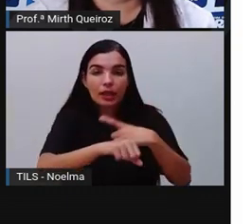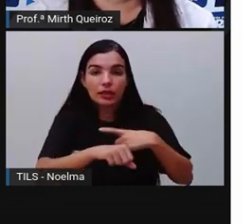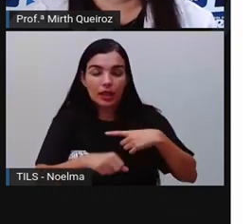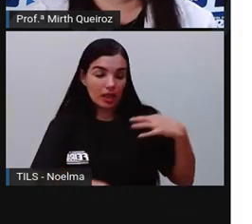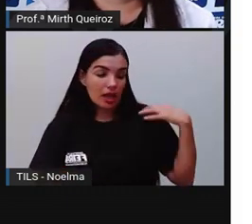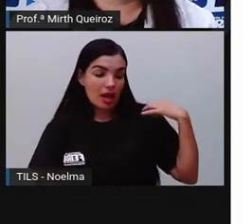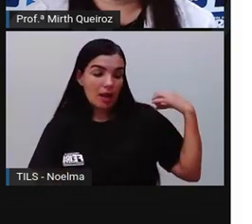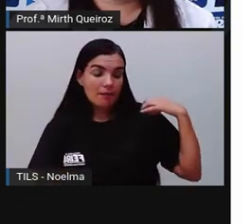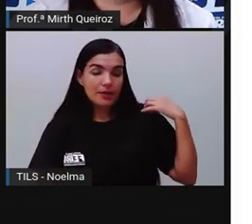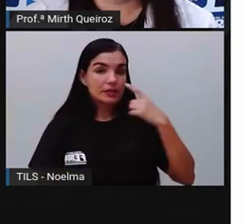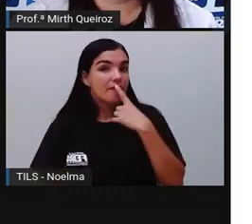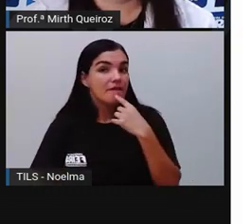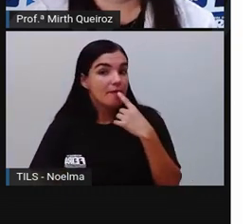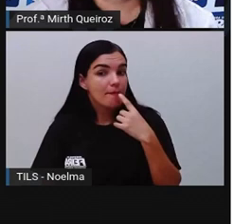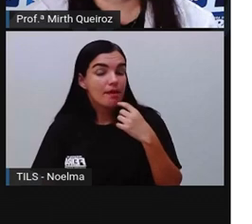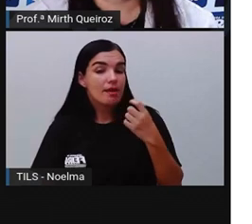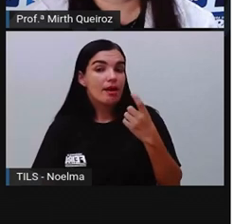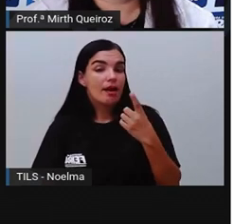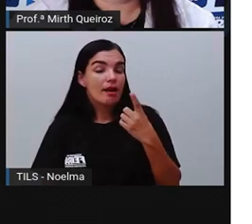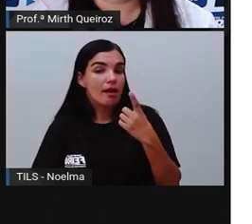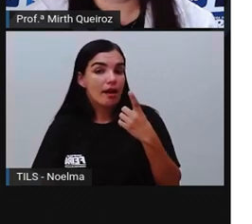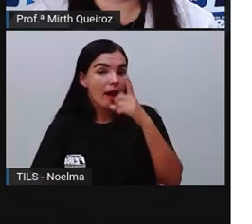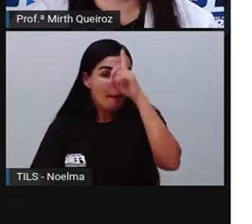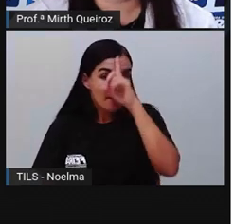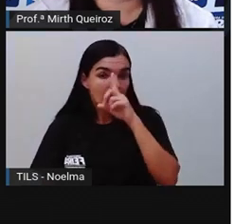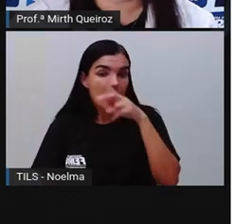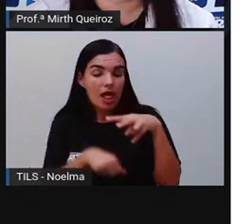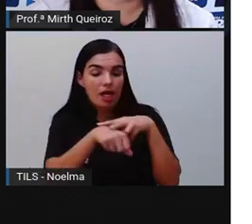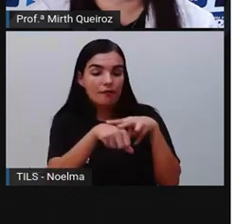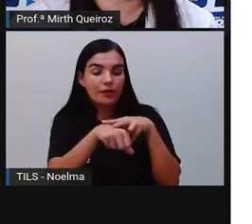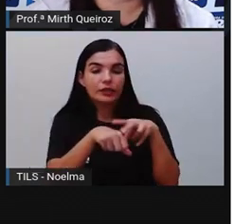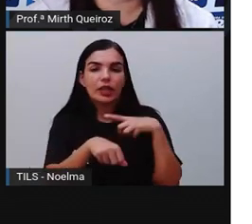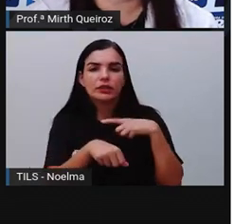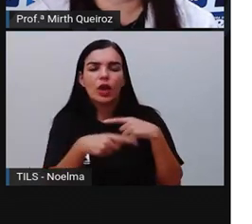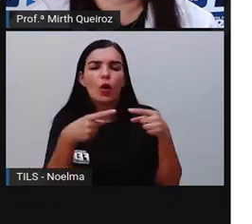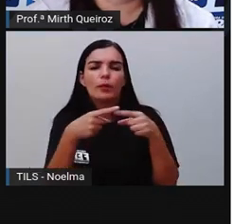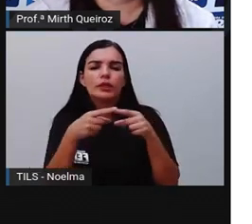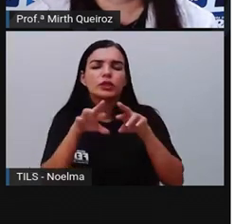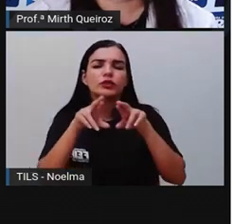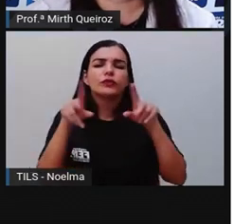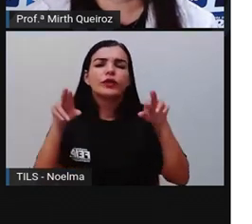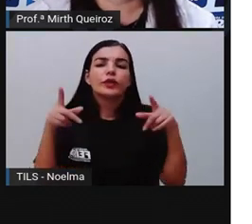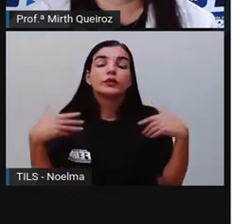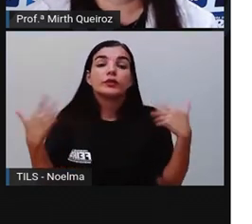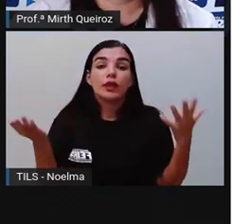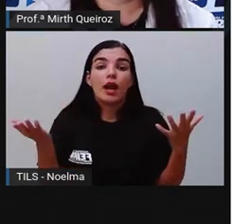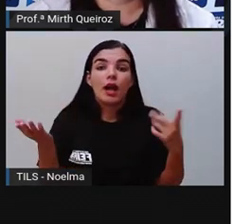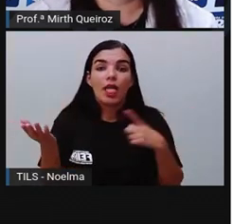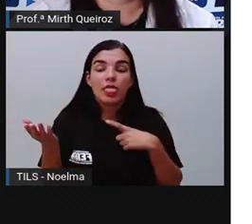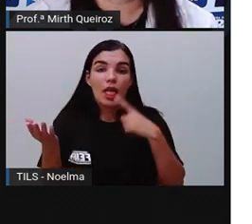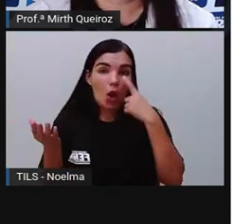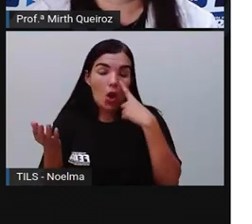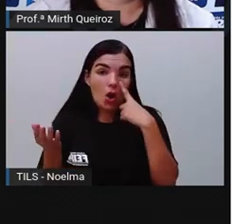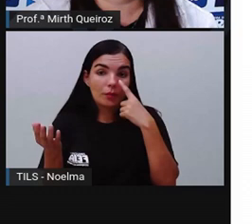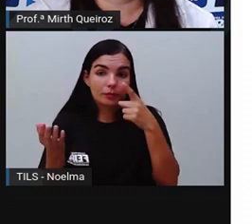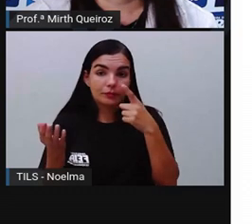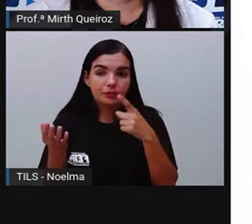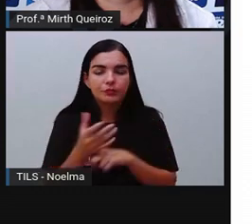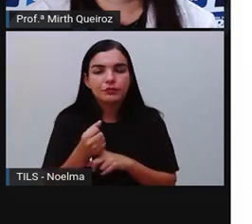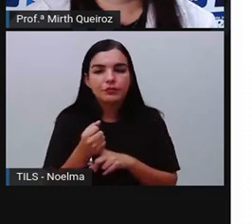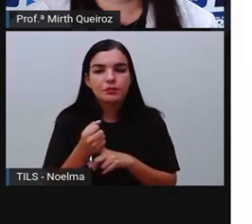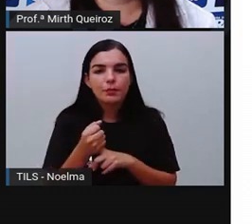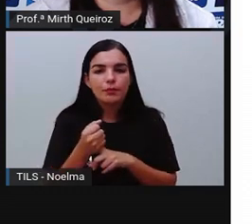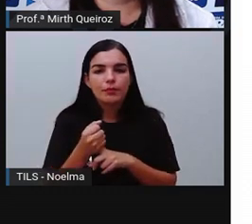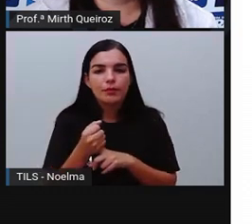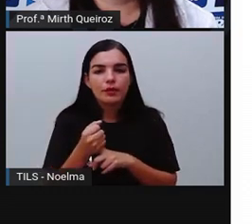vermelha, amarela e verde. Quantas combinações diferentes nós temos aqui? A calça preta com o vermelho,